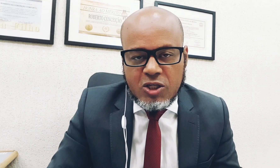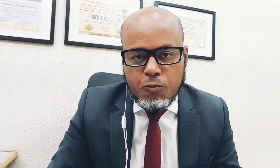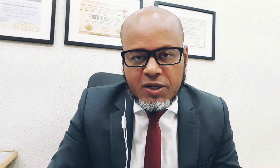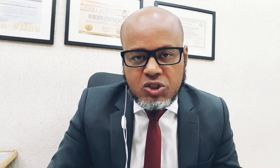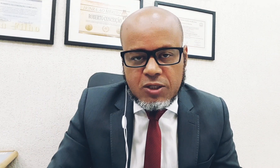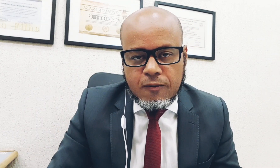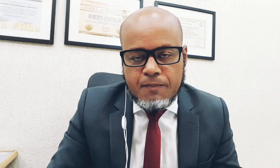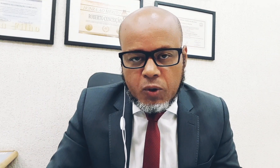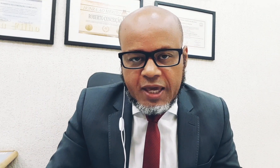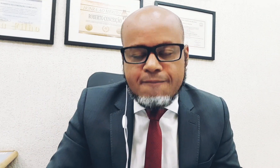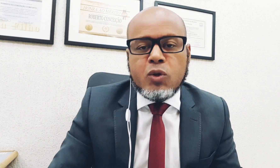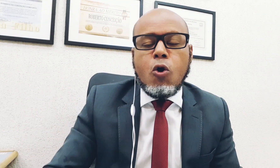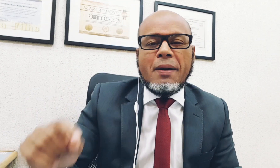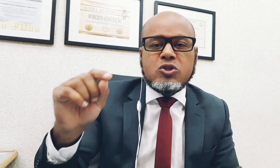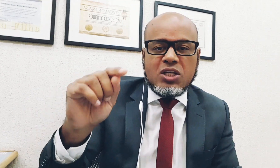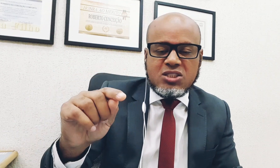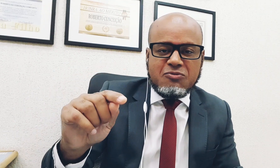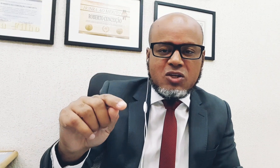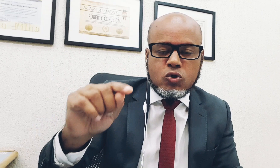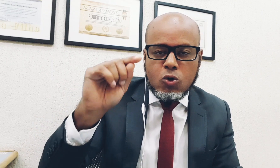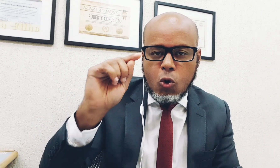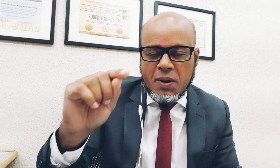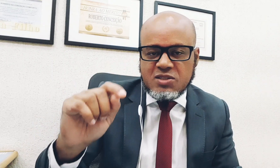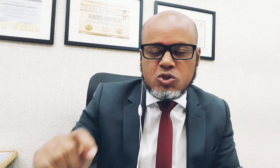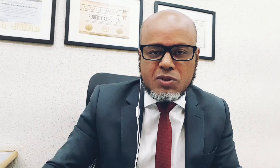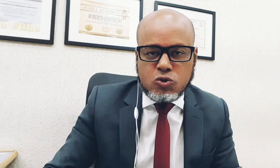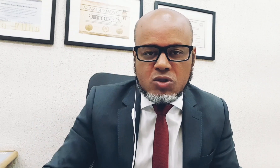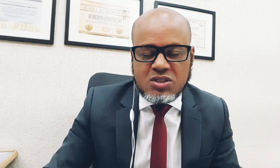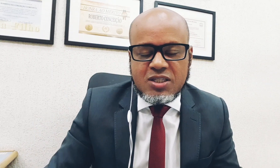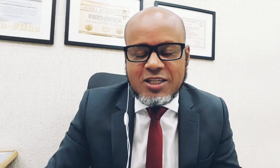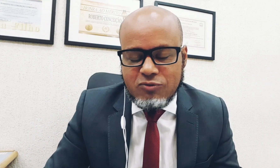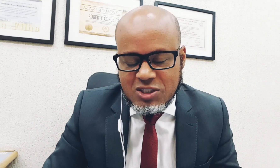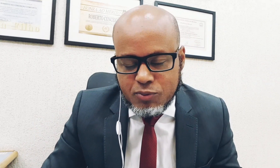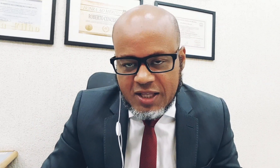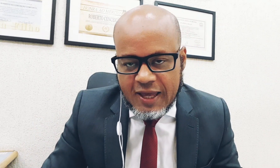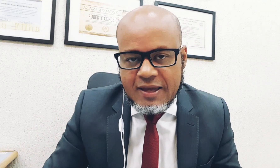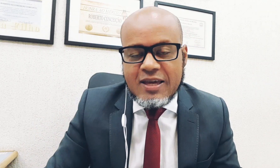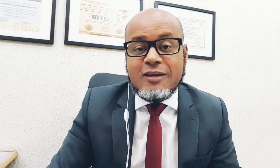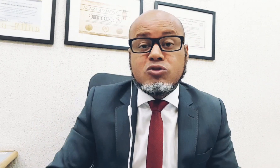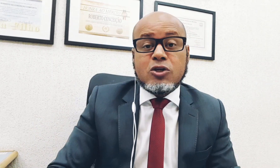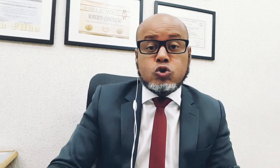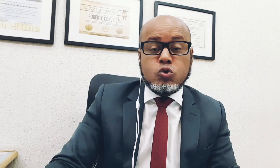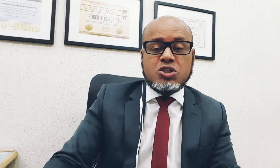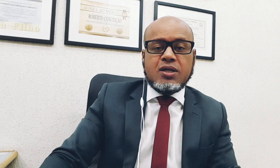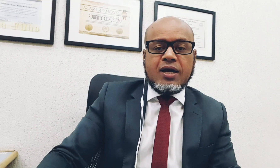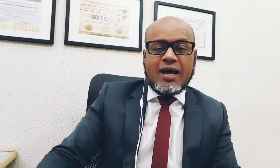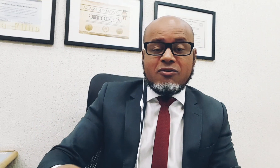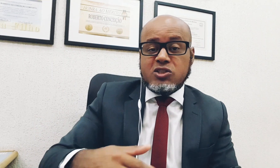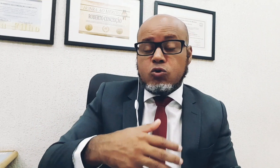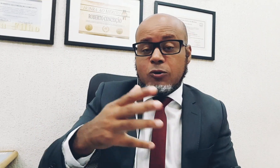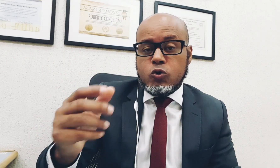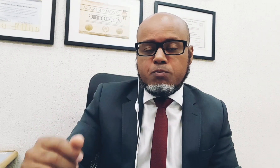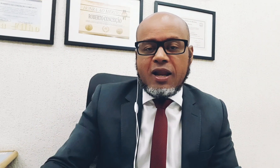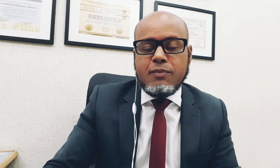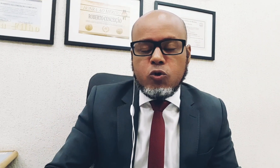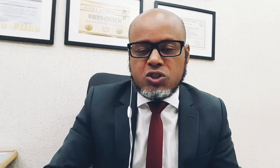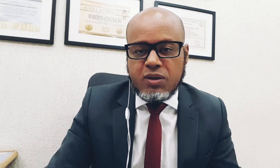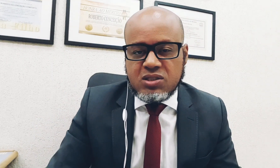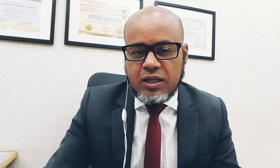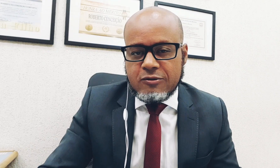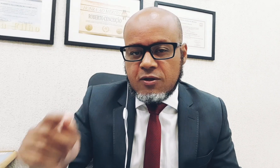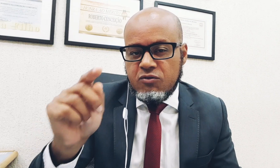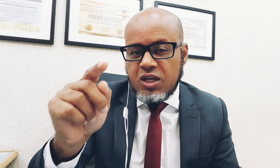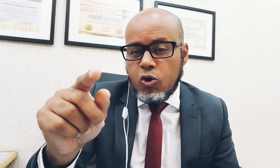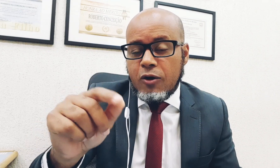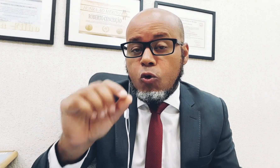do Rodrigo Pacheco, ok? Compartilhe esse vídeo com o máximo de pessoas que você puder e nos ajude a levar esse conteúdo para milhões